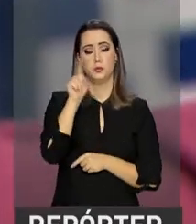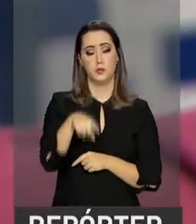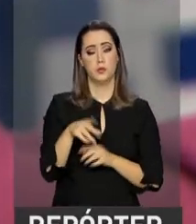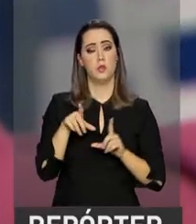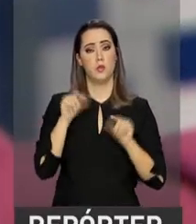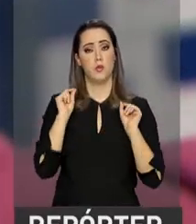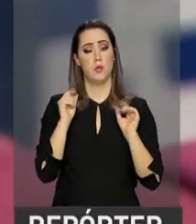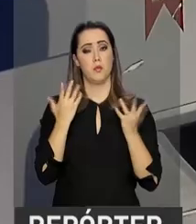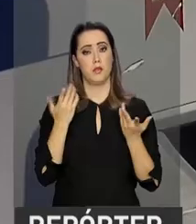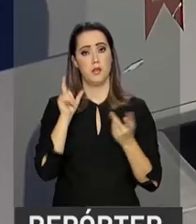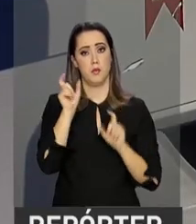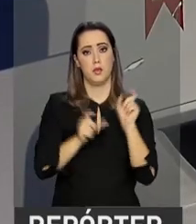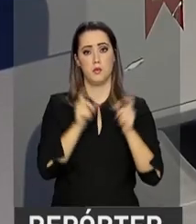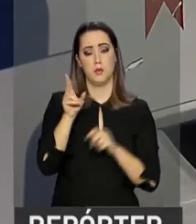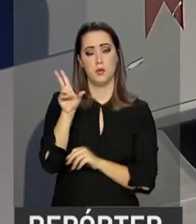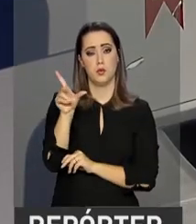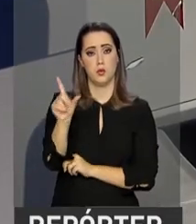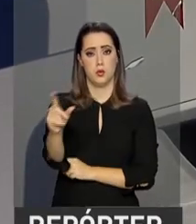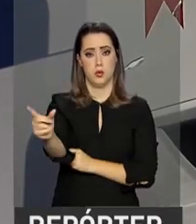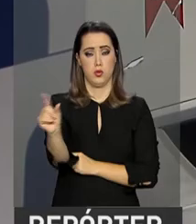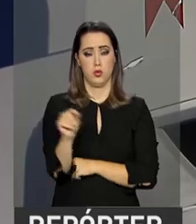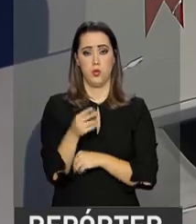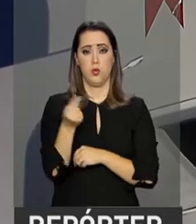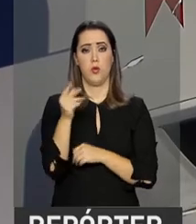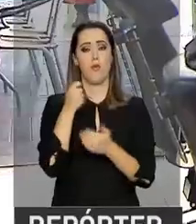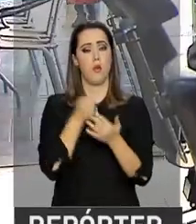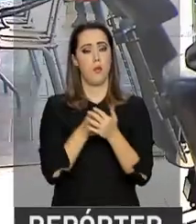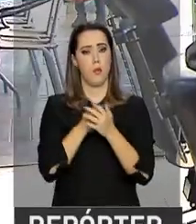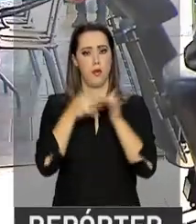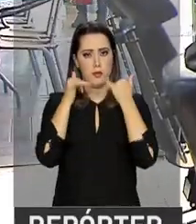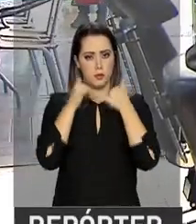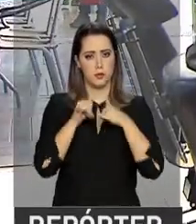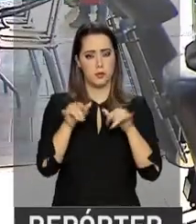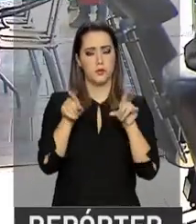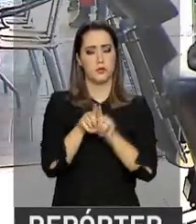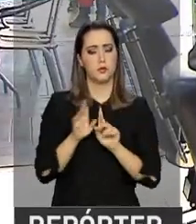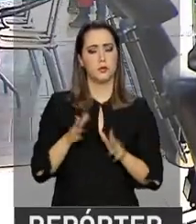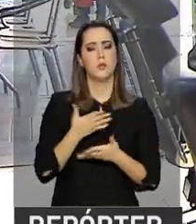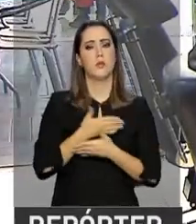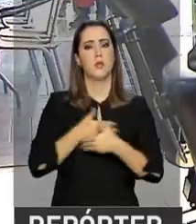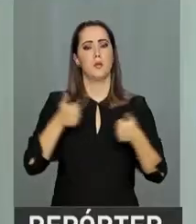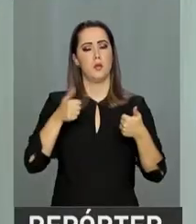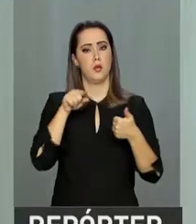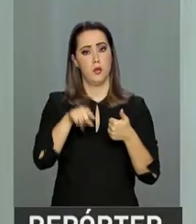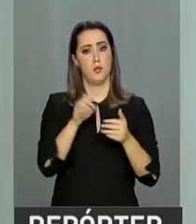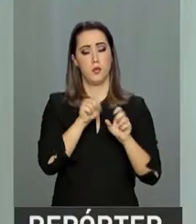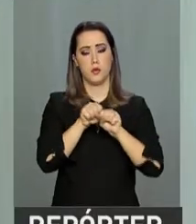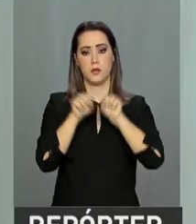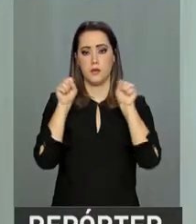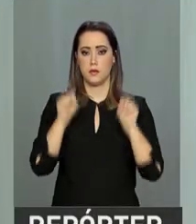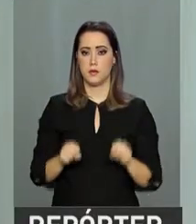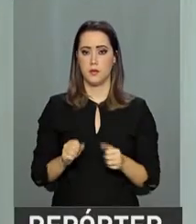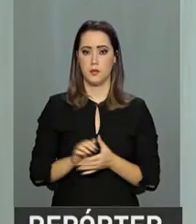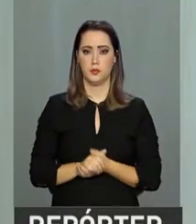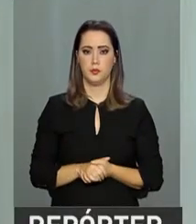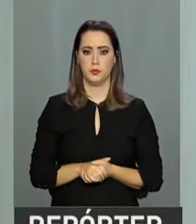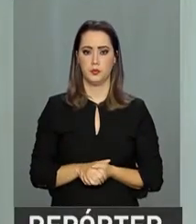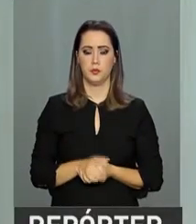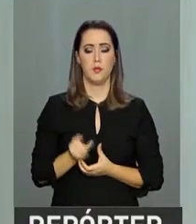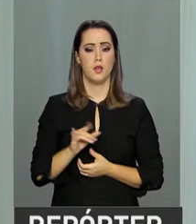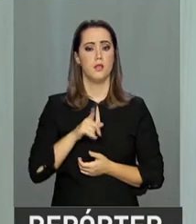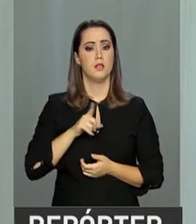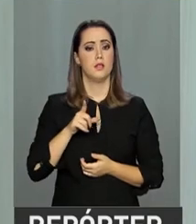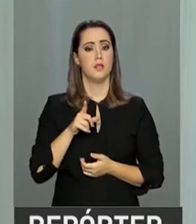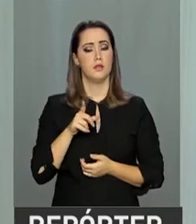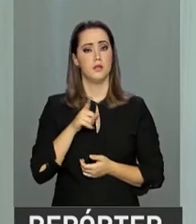para os consumidores reduzirem o gasto com energia elétrica o que também favorece o sistema se você dilui esse